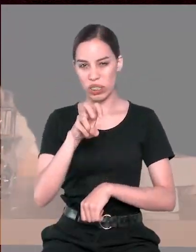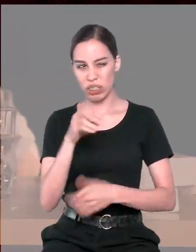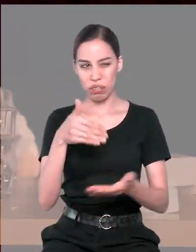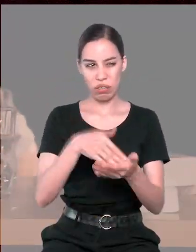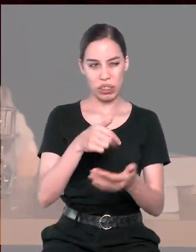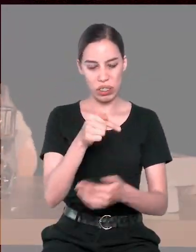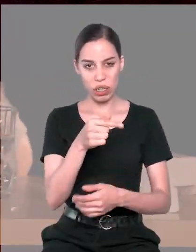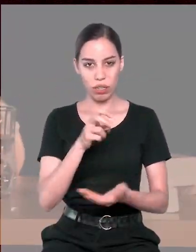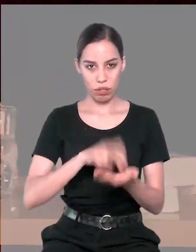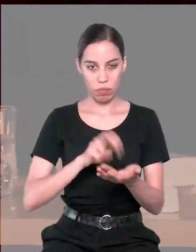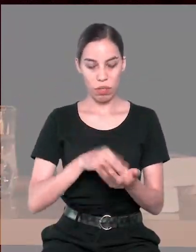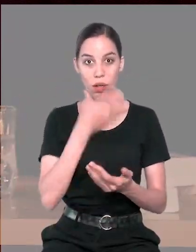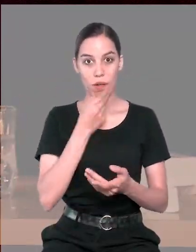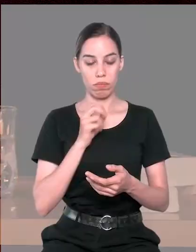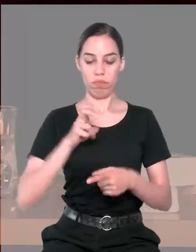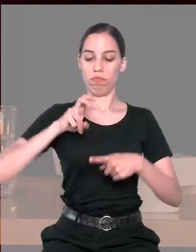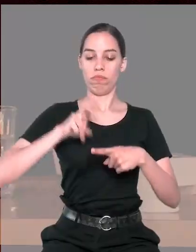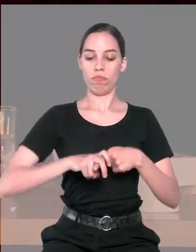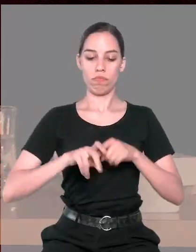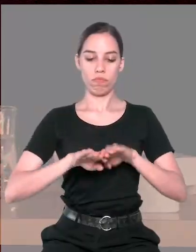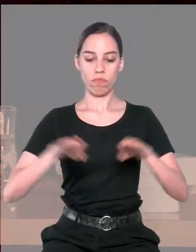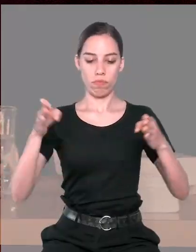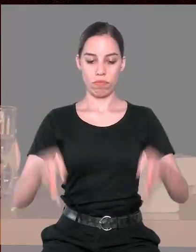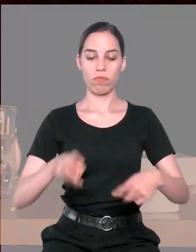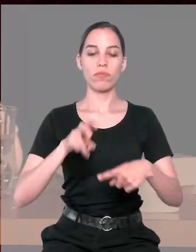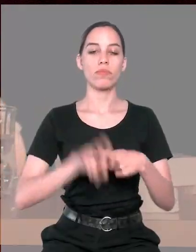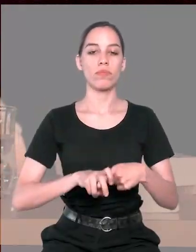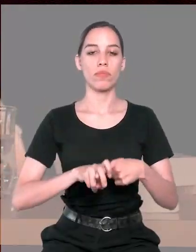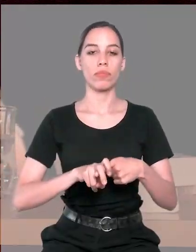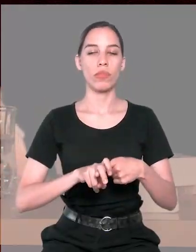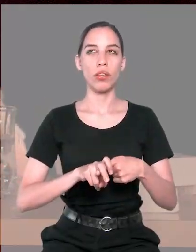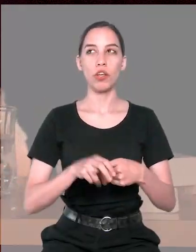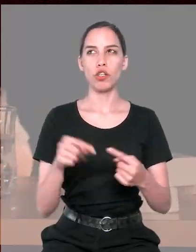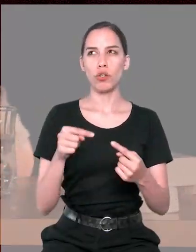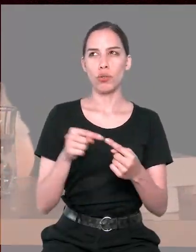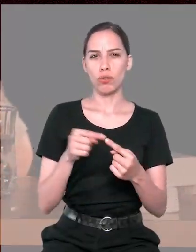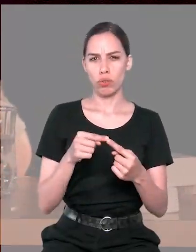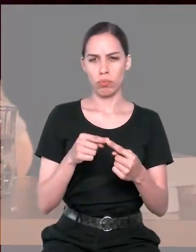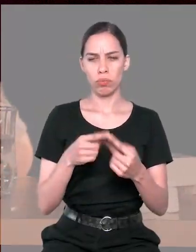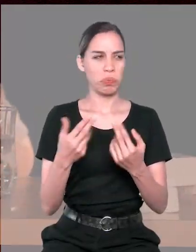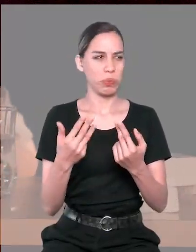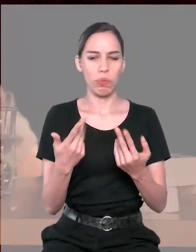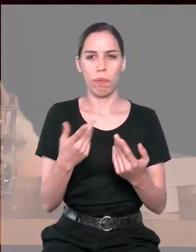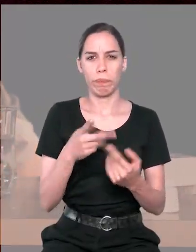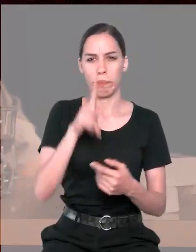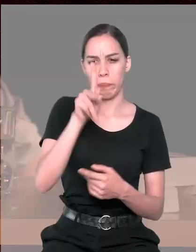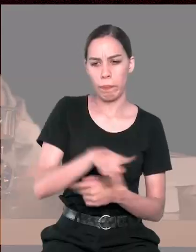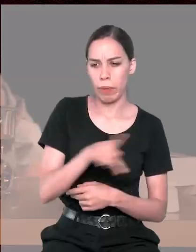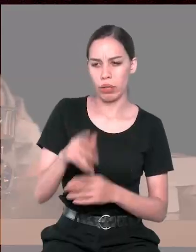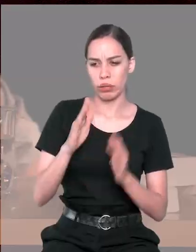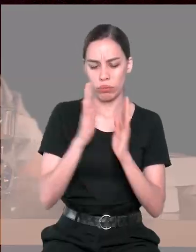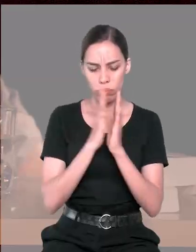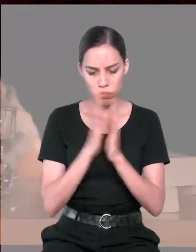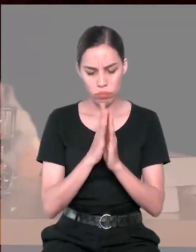manhã. Ele sentava para escrever como um padre senta para rezar, como exercícios